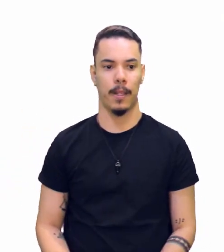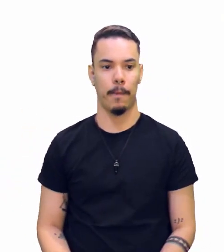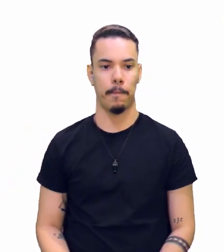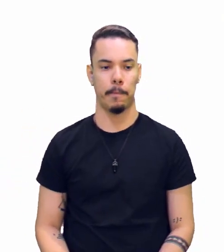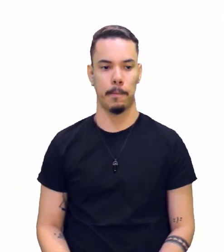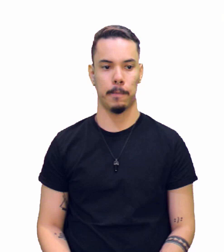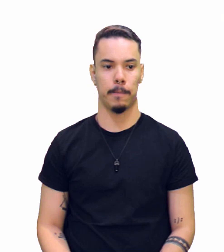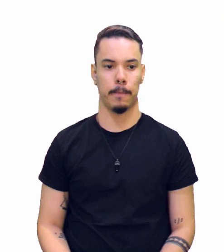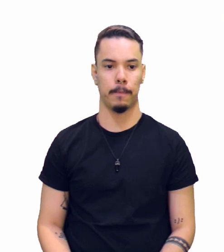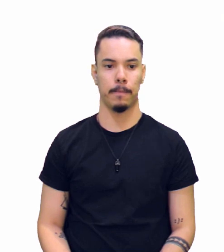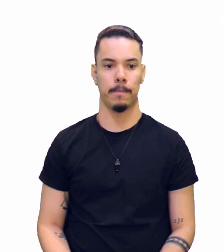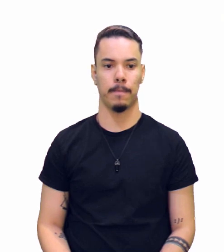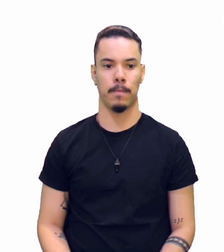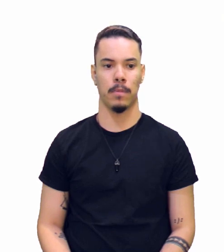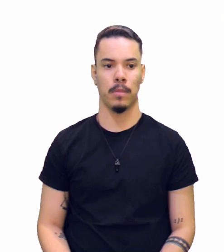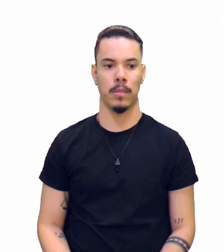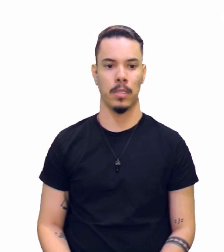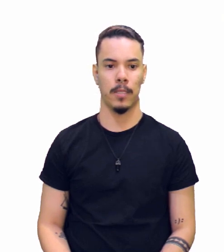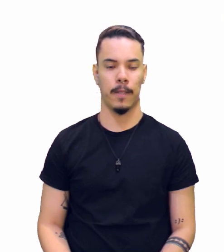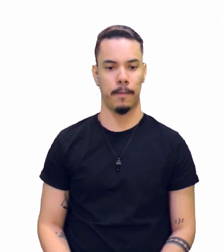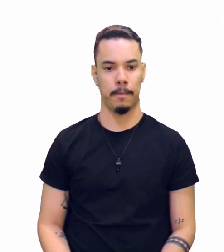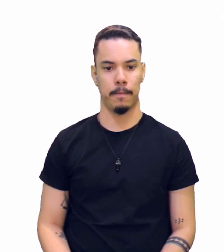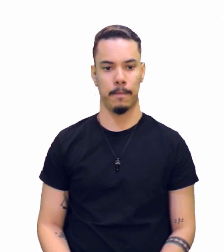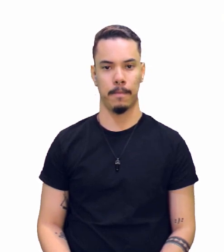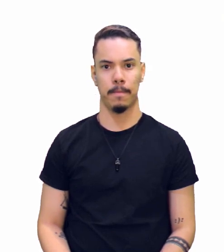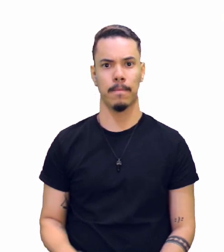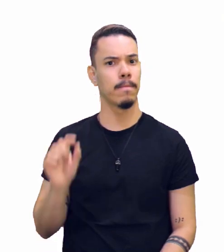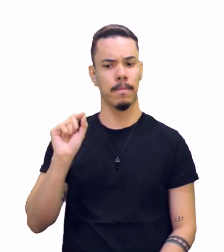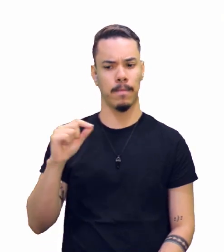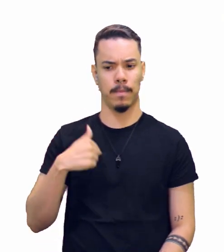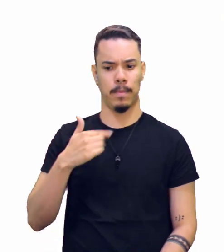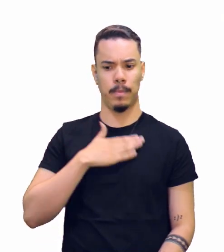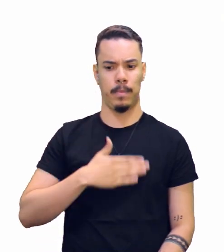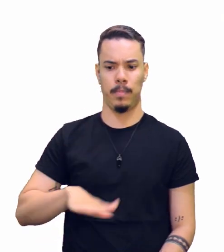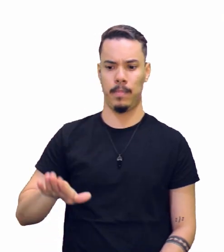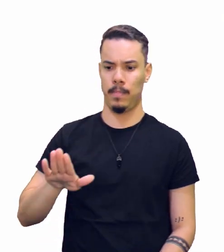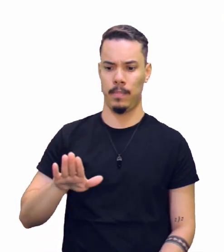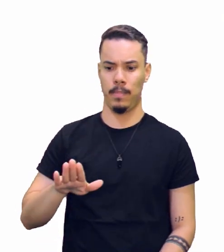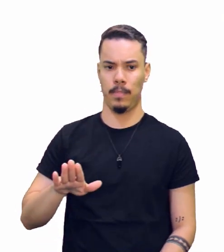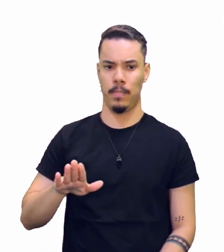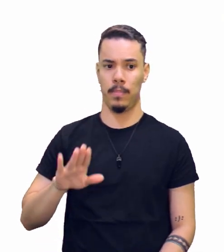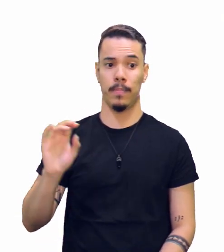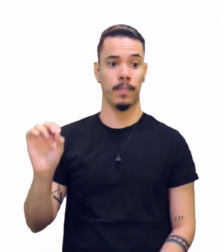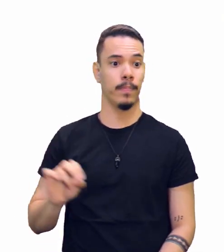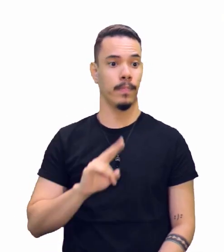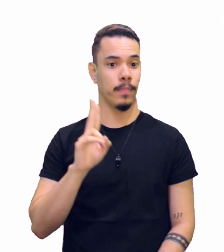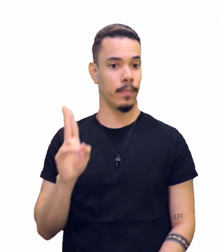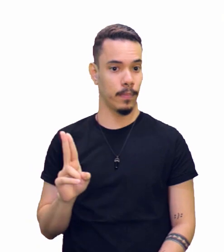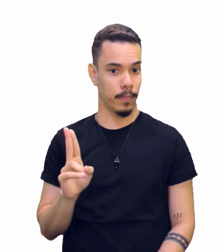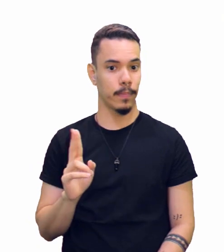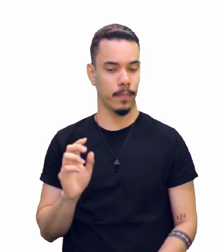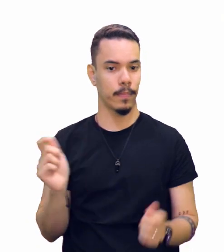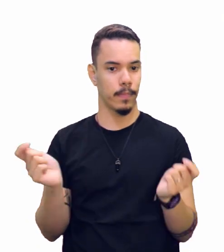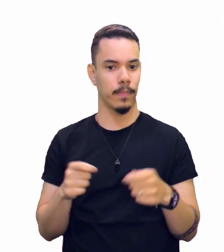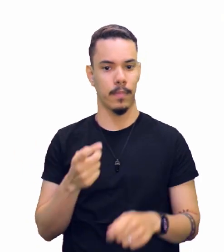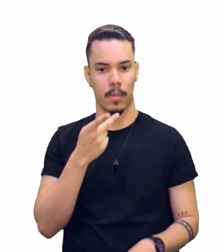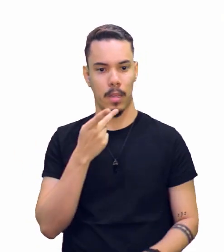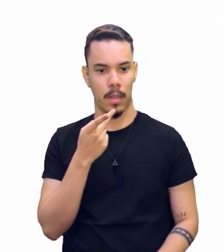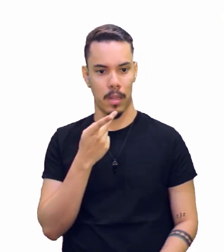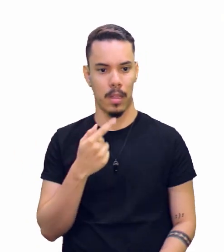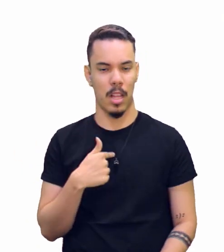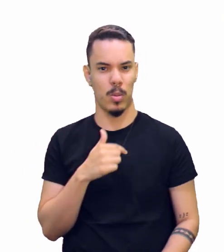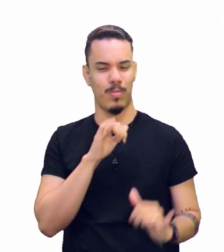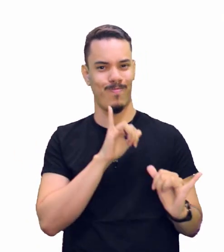and What and What do I not like e o que que eu não gosto ou poderia dizer também and what i